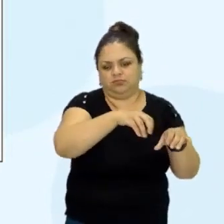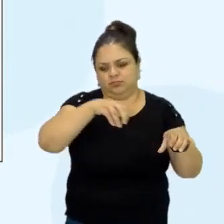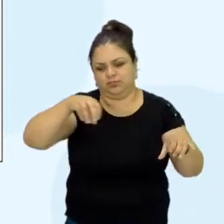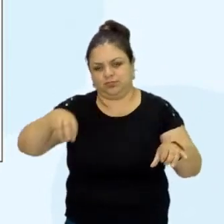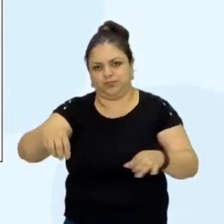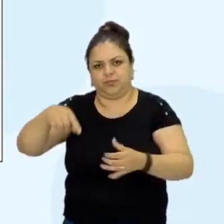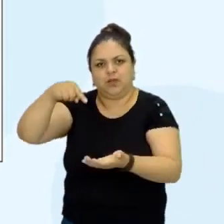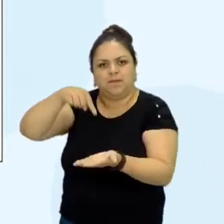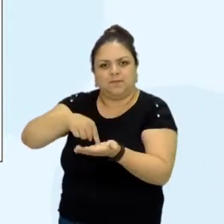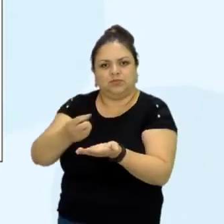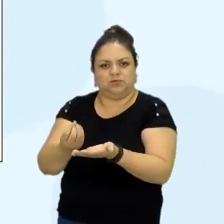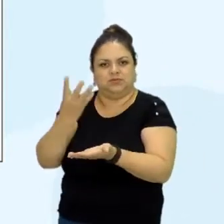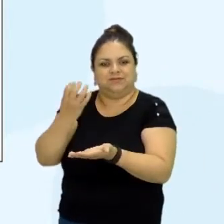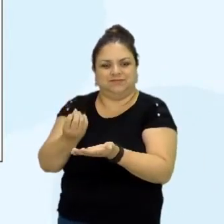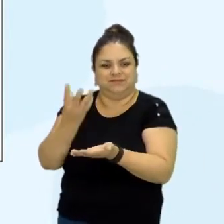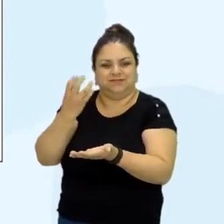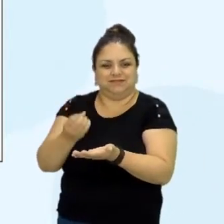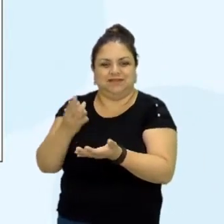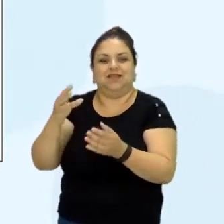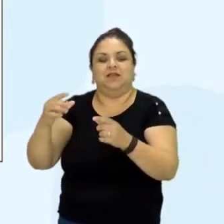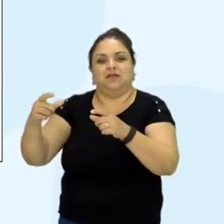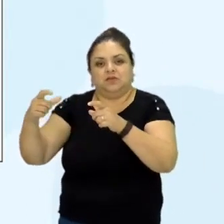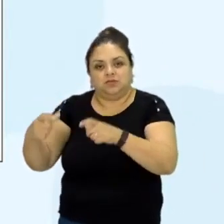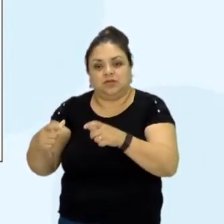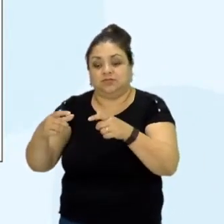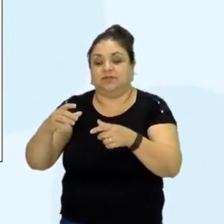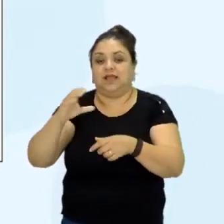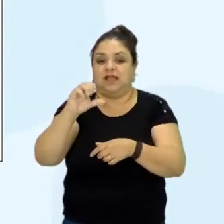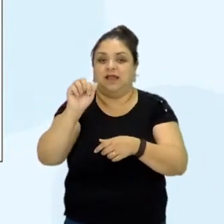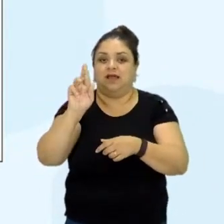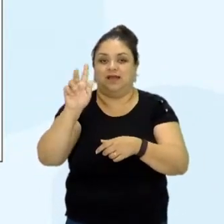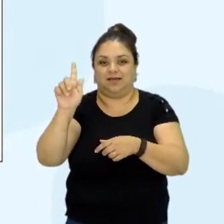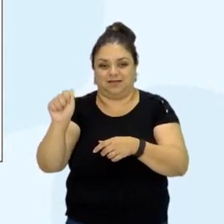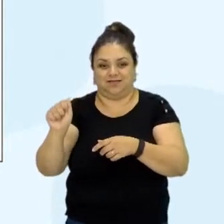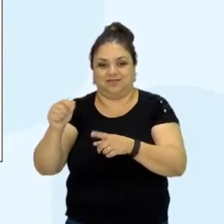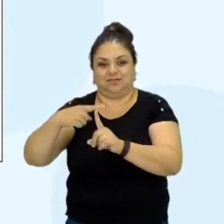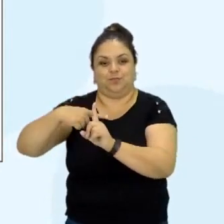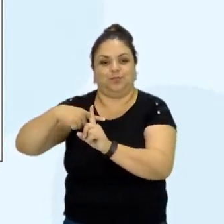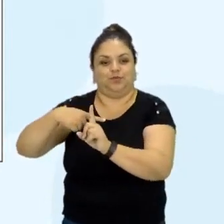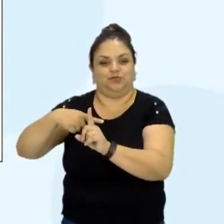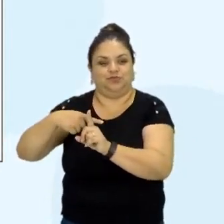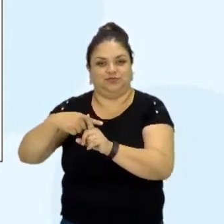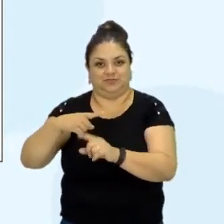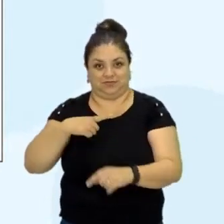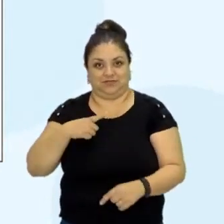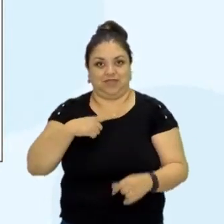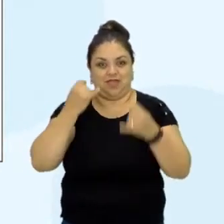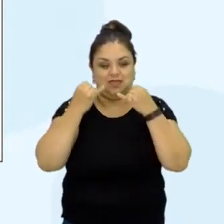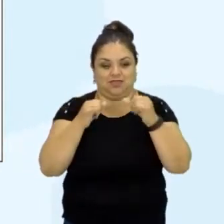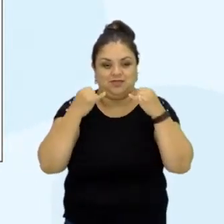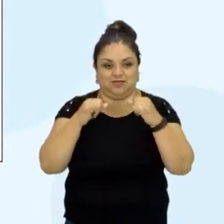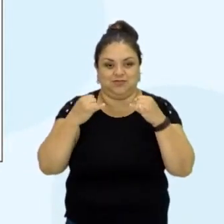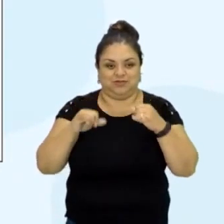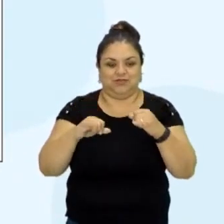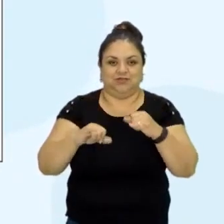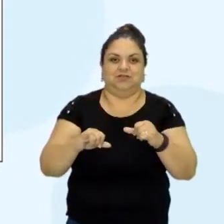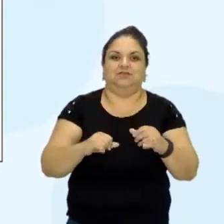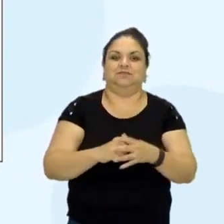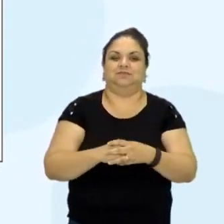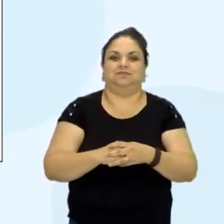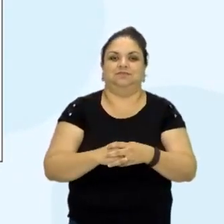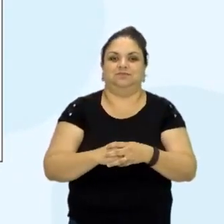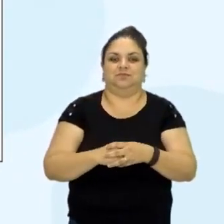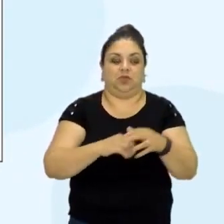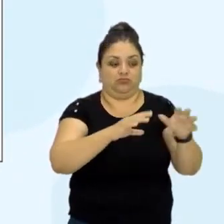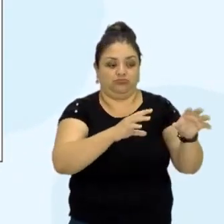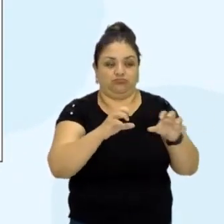na parte de carga aqui, ó, que é quando chega a energia. Porque aqui você não tá tirando a energia do motor, você tá impedindo